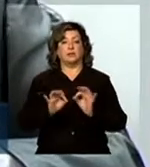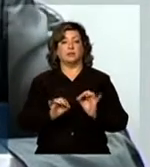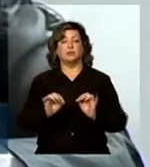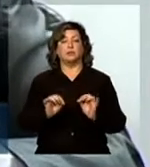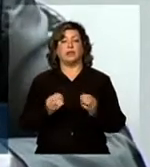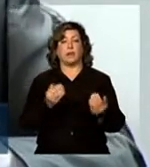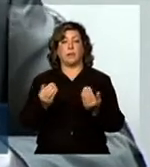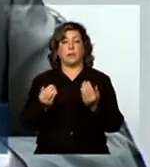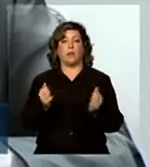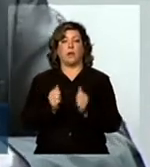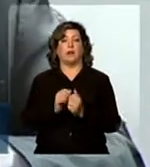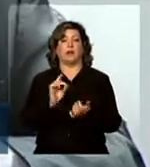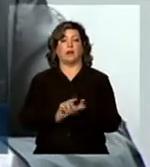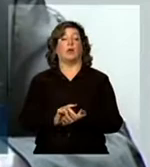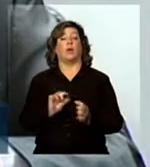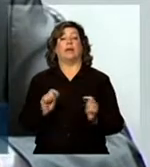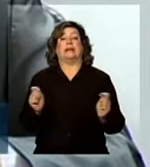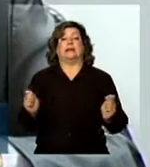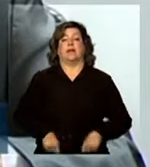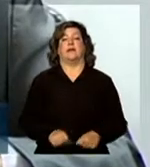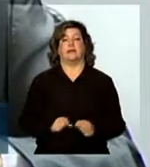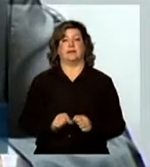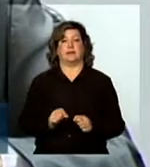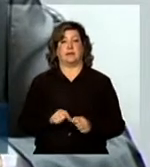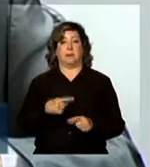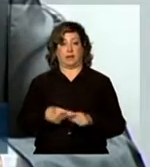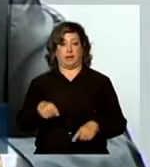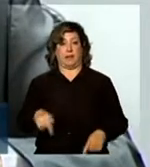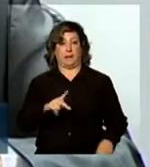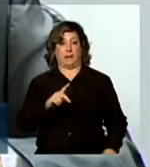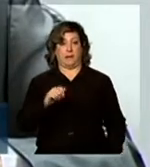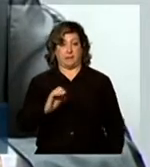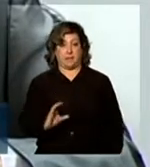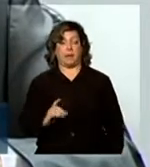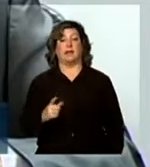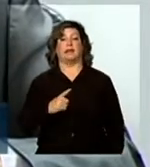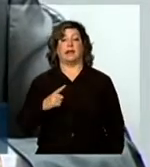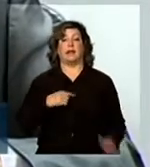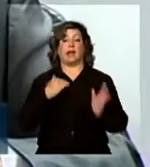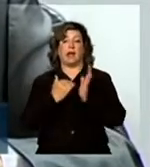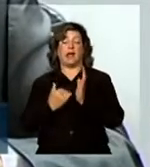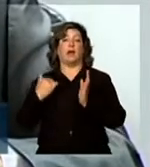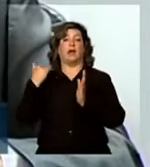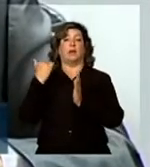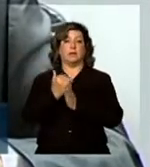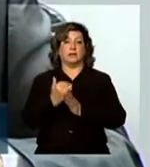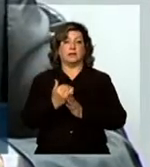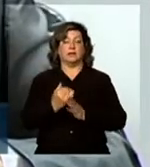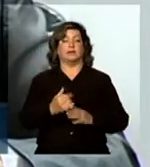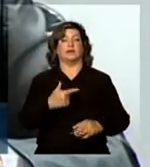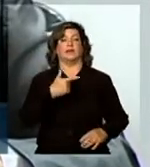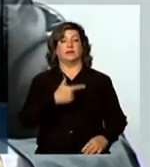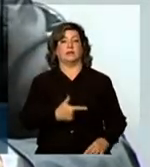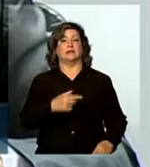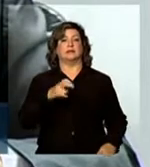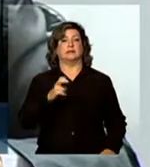que é exequível fazer, porque o PAC está aumentando em